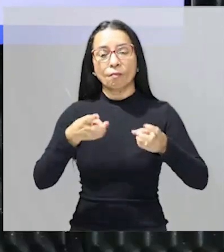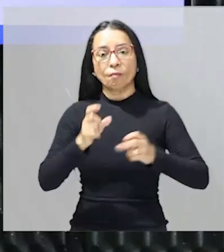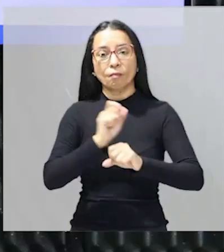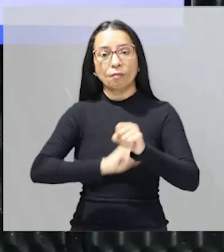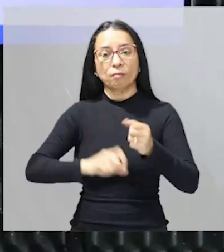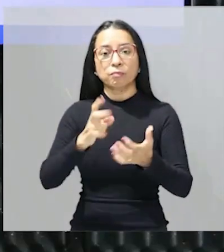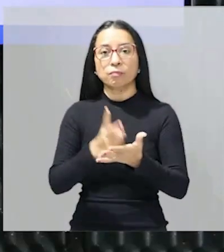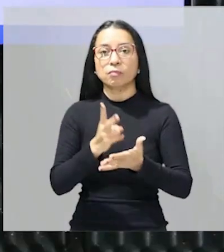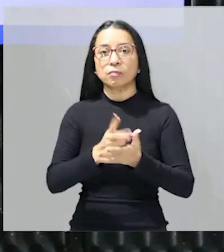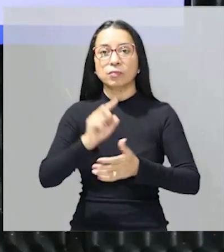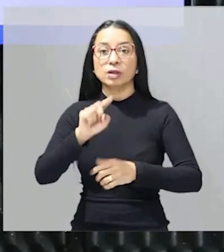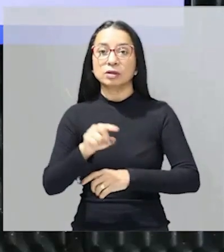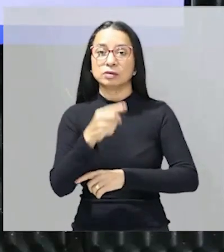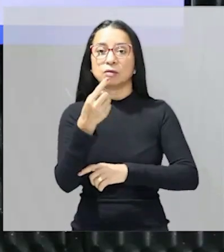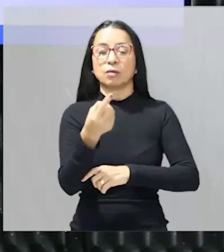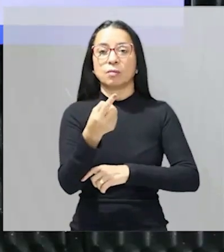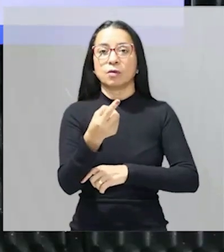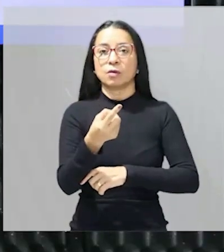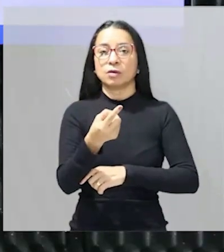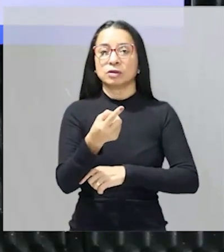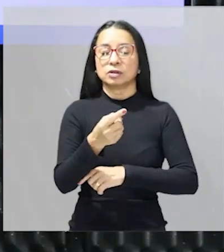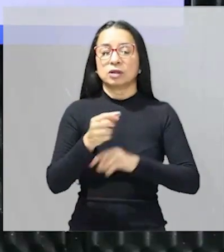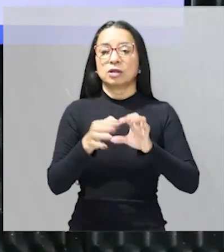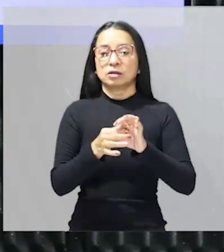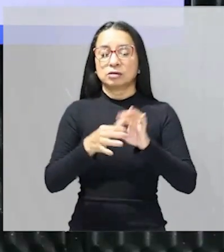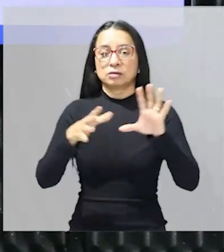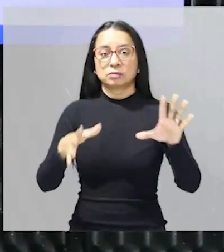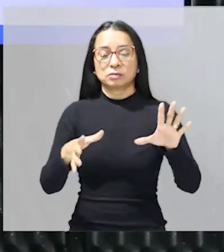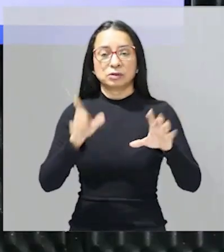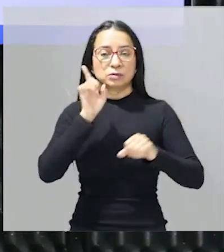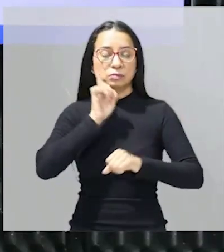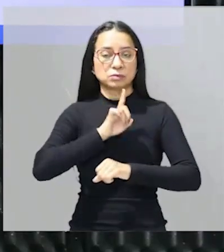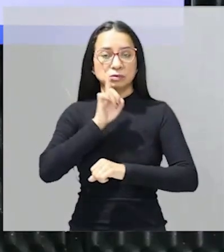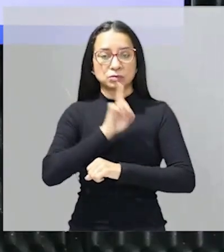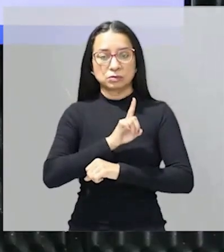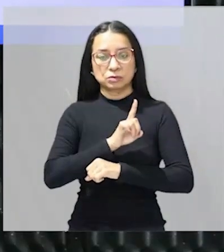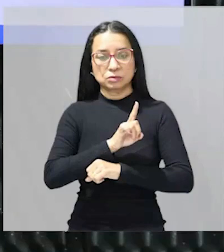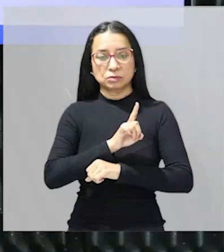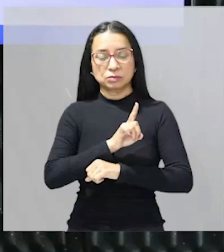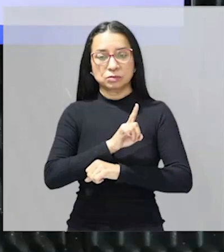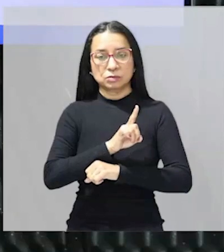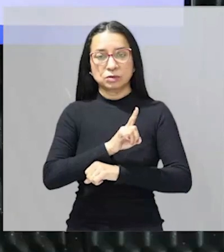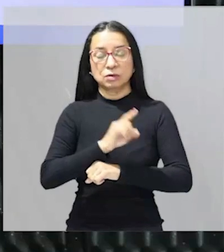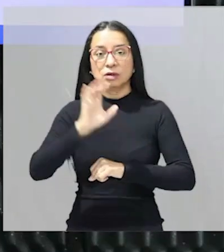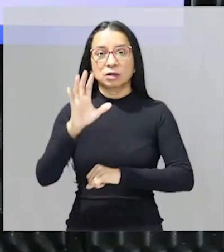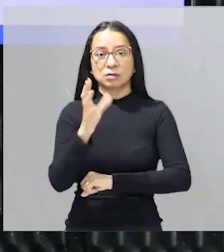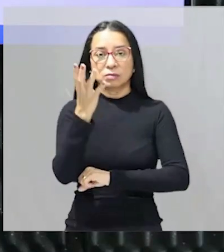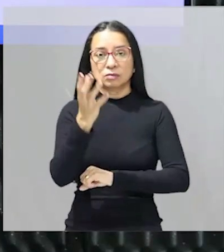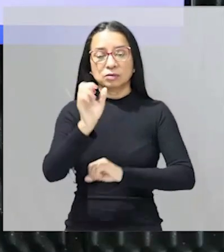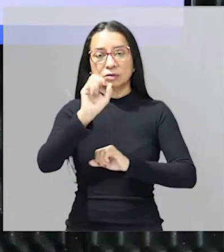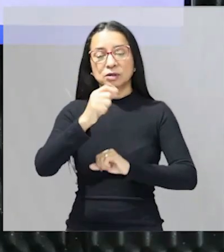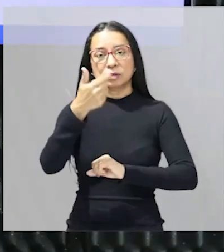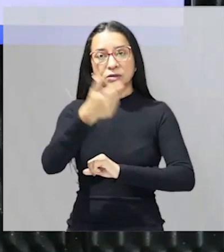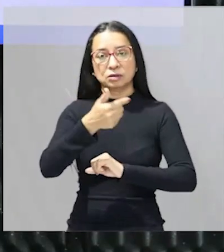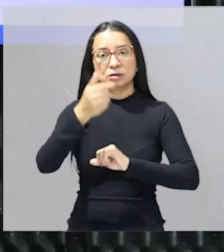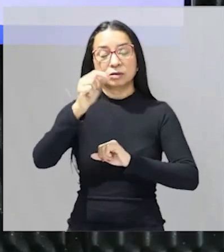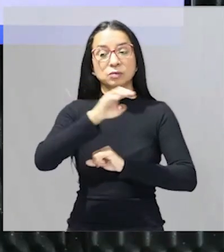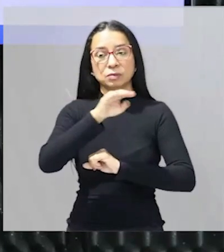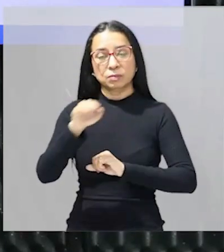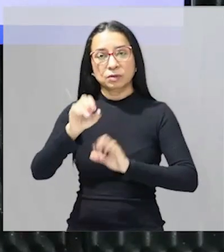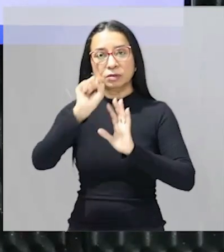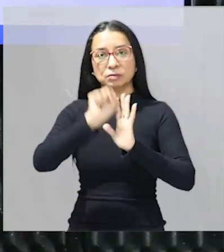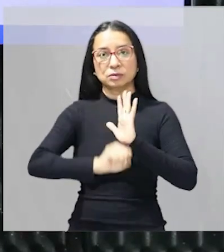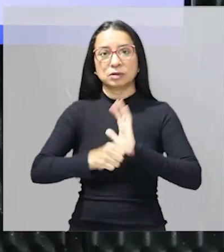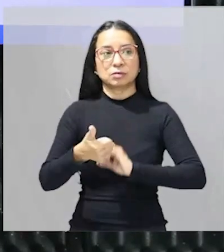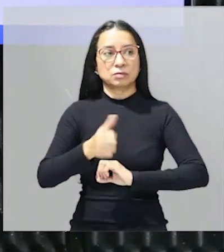permanecer no pós-dependência. A independência dos Estados Unidos ela vai se dar ali na segunda metade do século XVIII, certo?